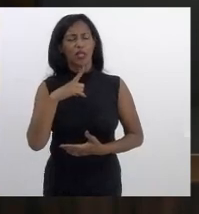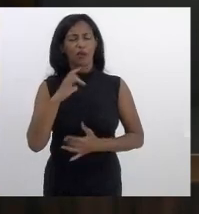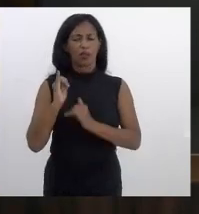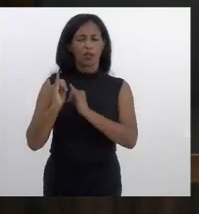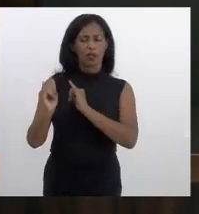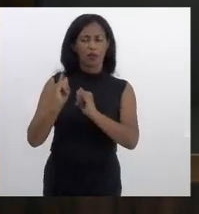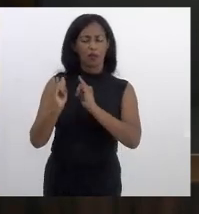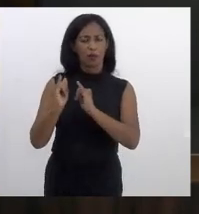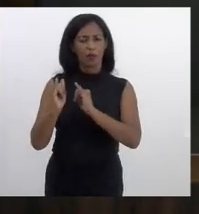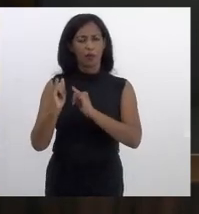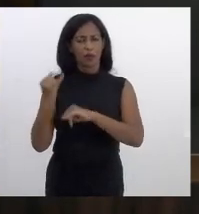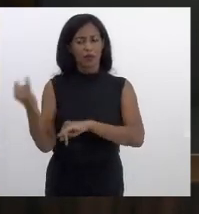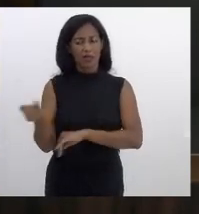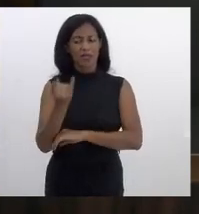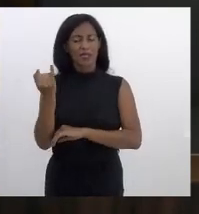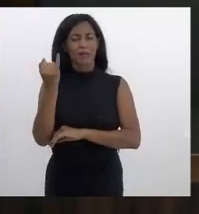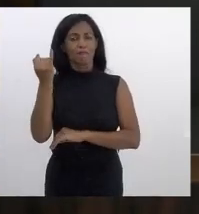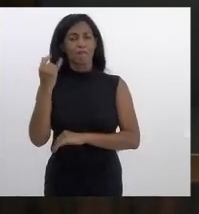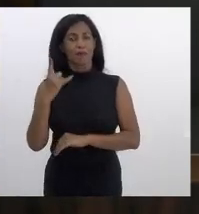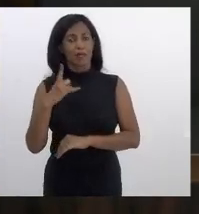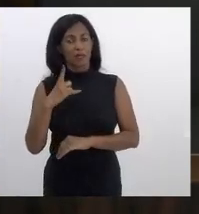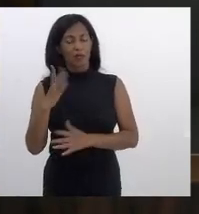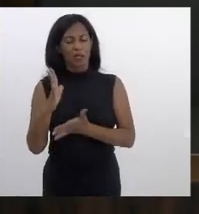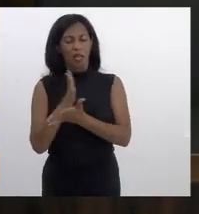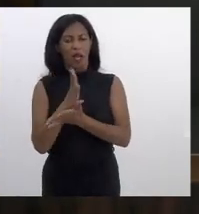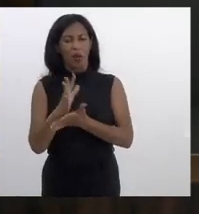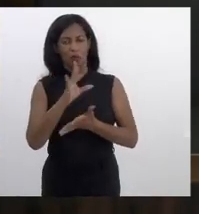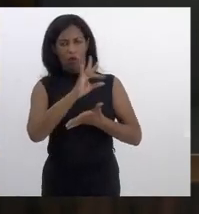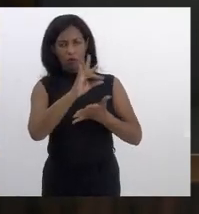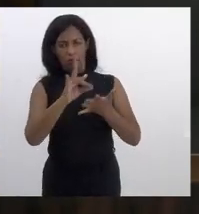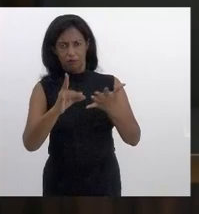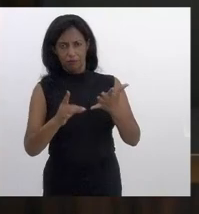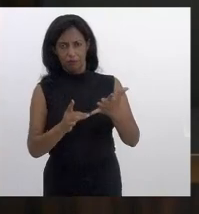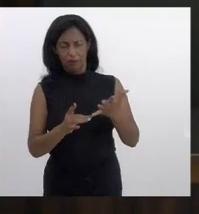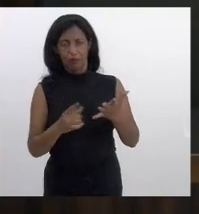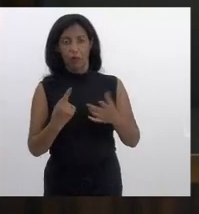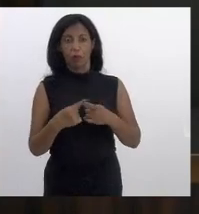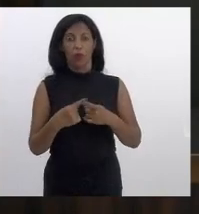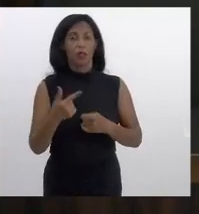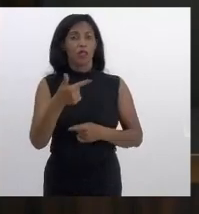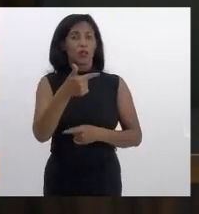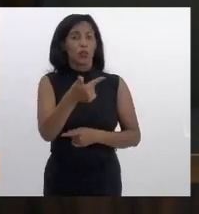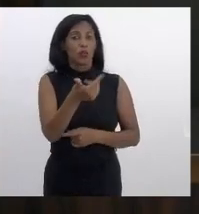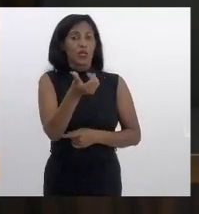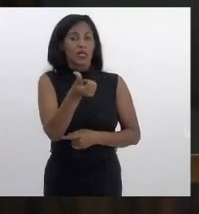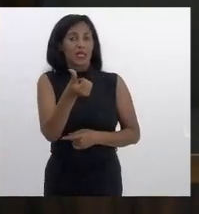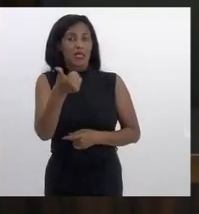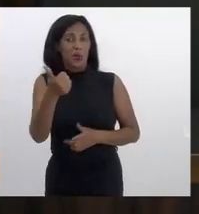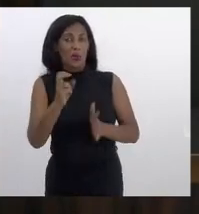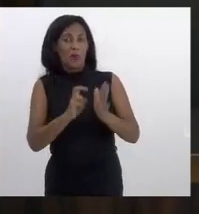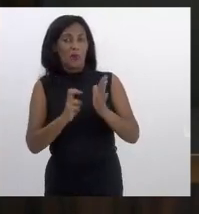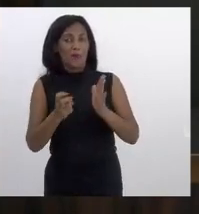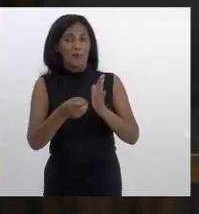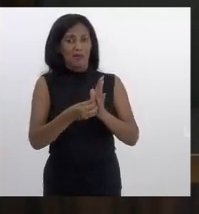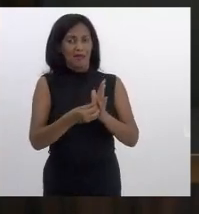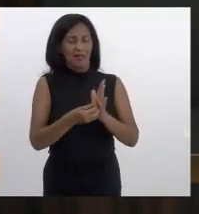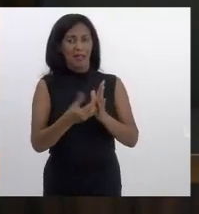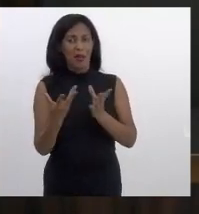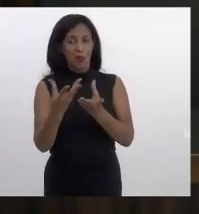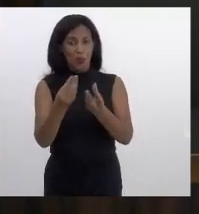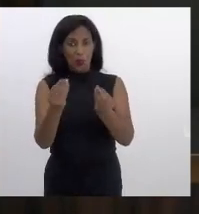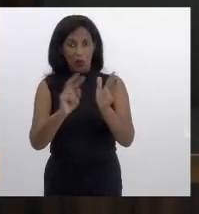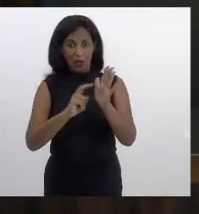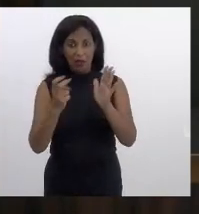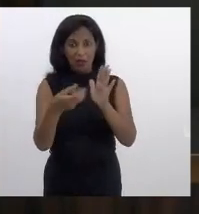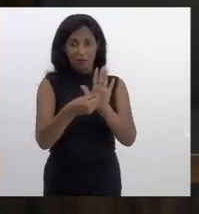algumas informações importantes eu queria estabelecer algumas premissas porque são 261m muitas